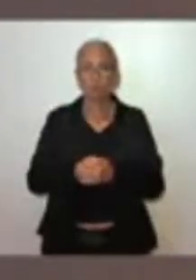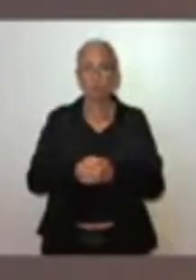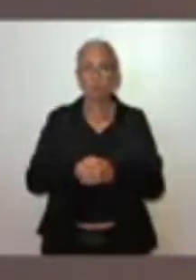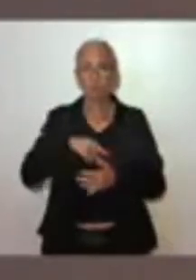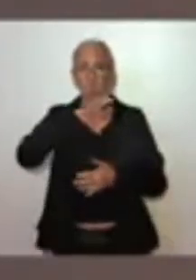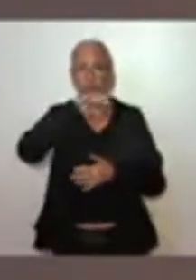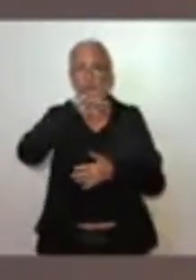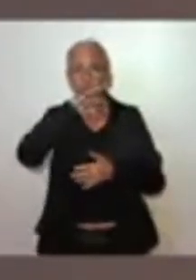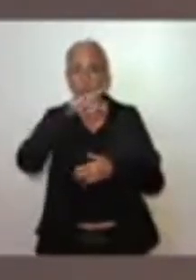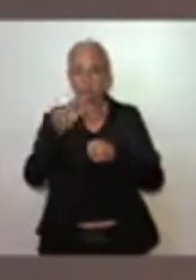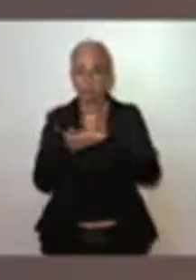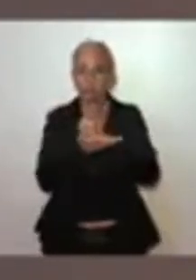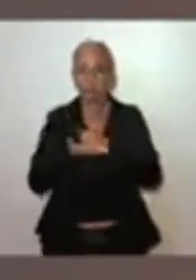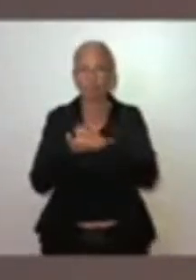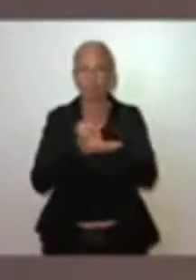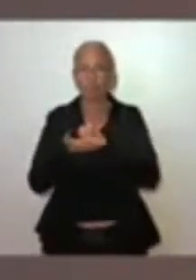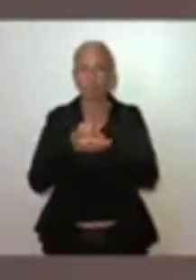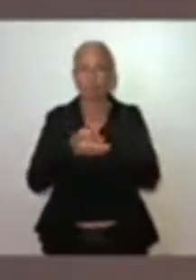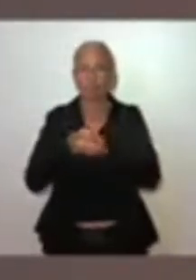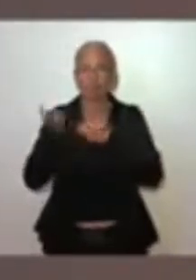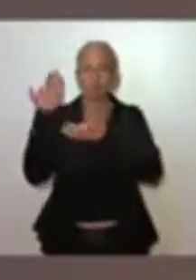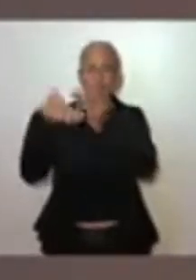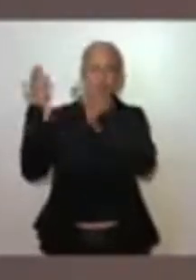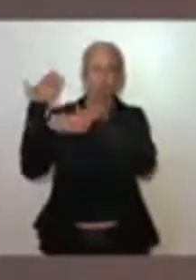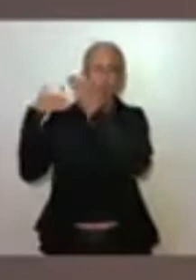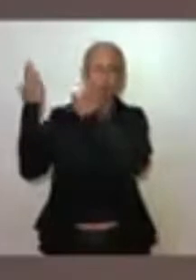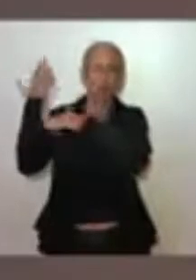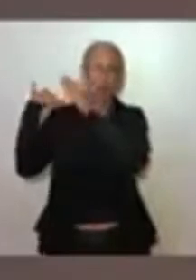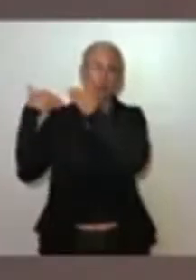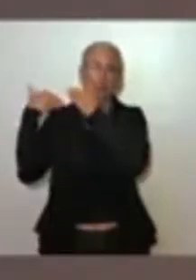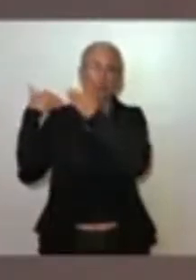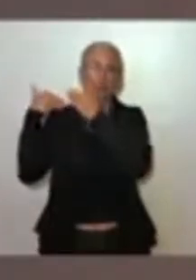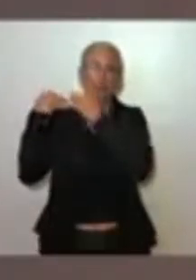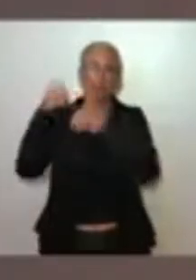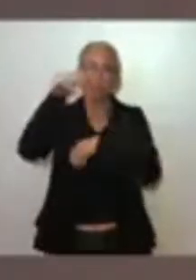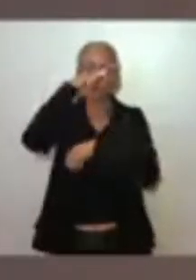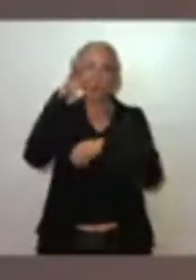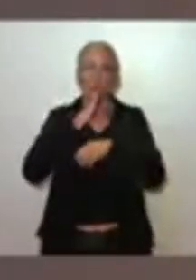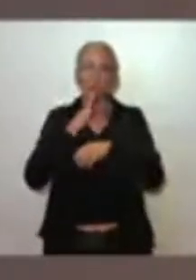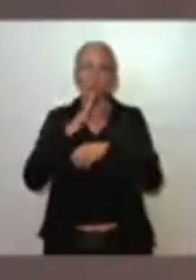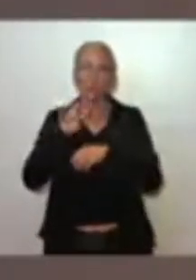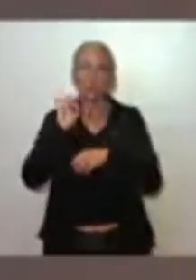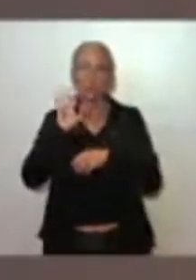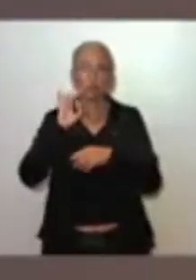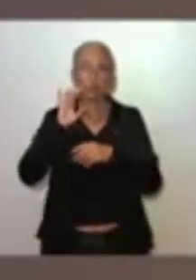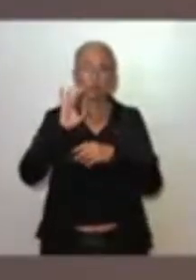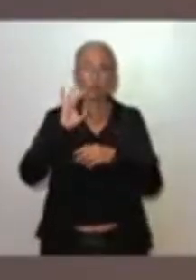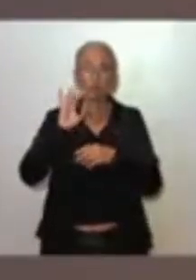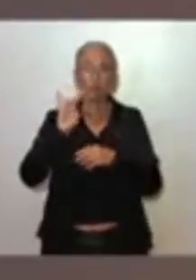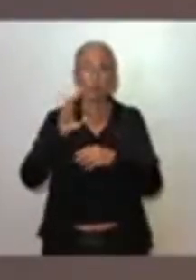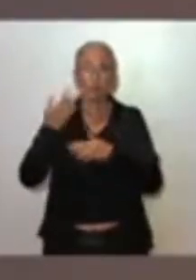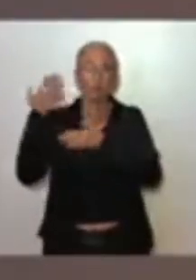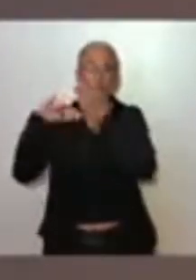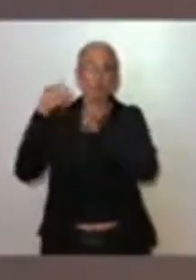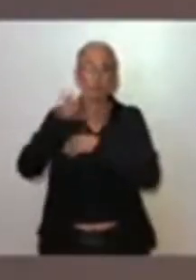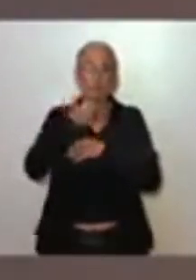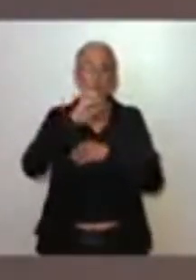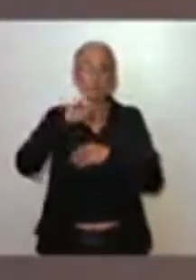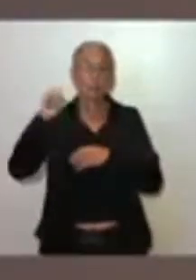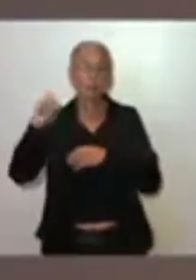Educação Básica que nos atrasou na história o Brasil só universalizou Educação Básica 100 anos depois